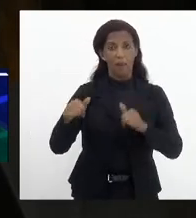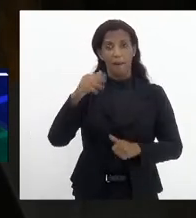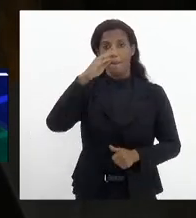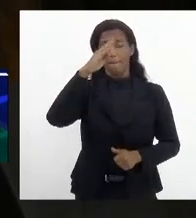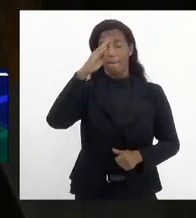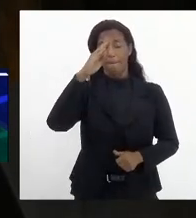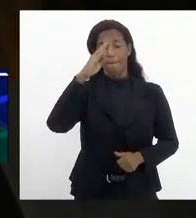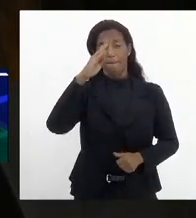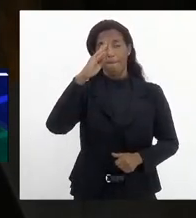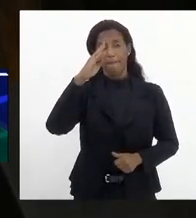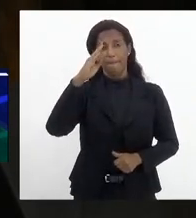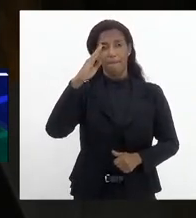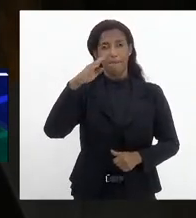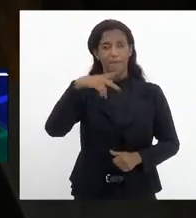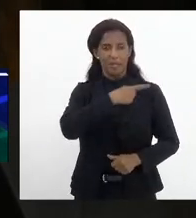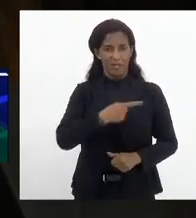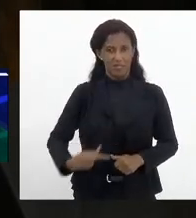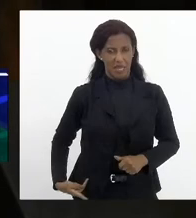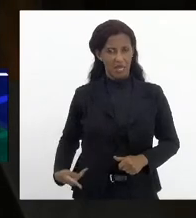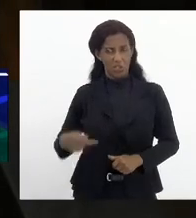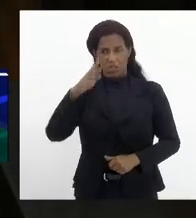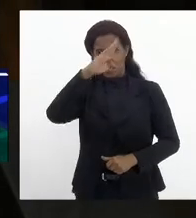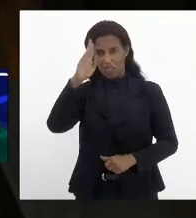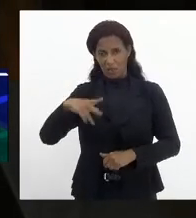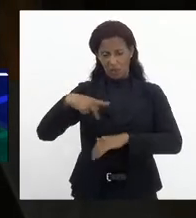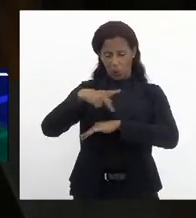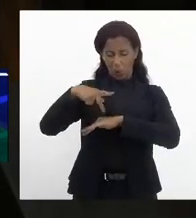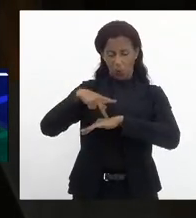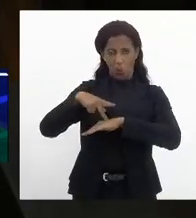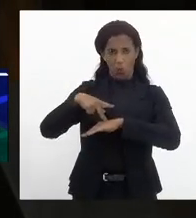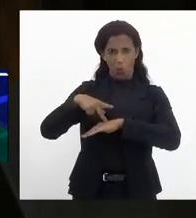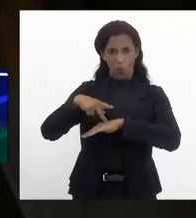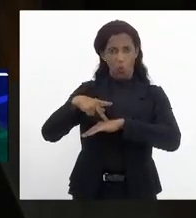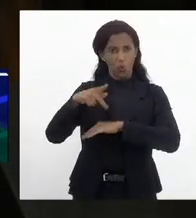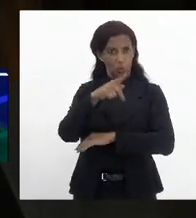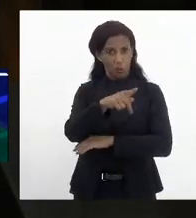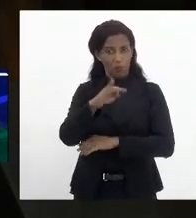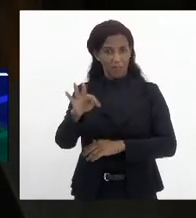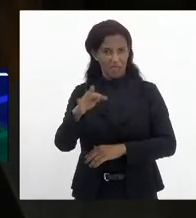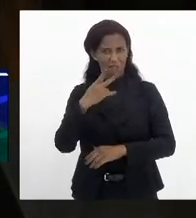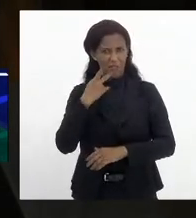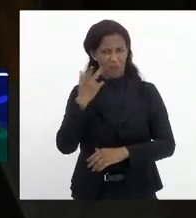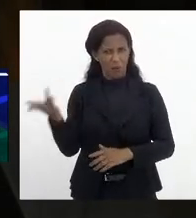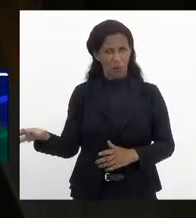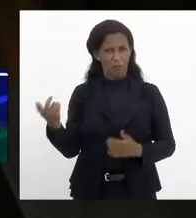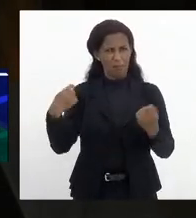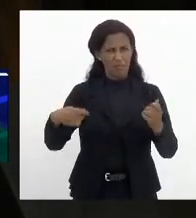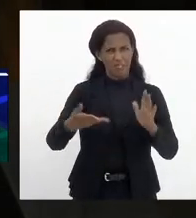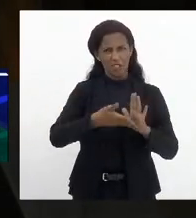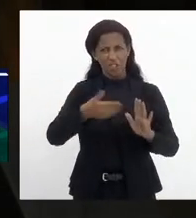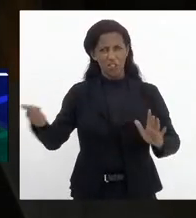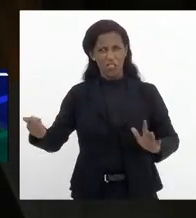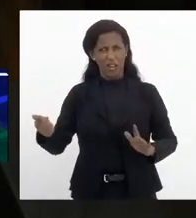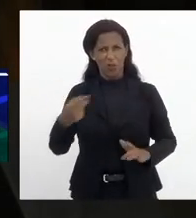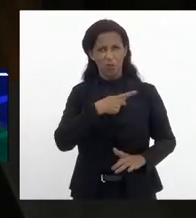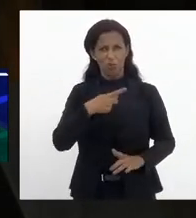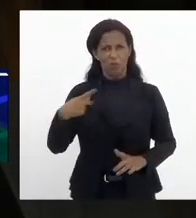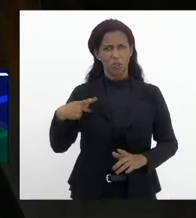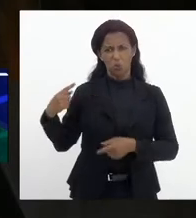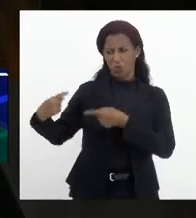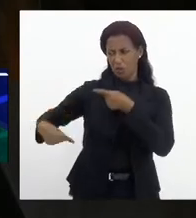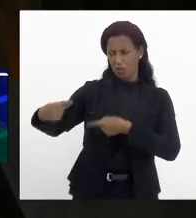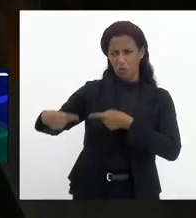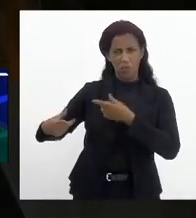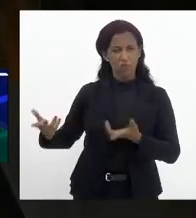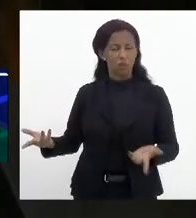do PT disse, né, que tem que afastar os pastores da política, que uma aberração,